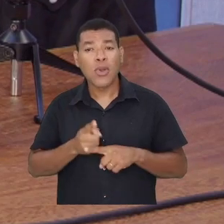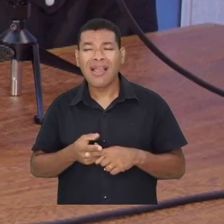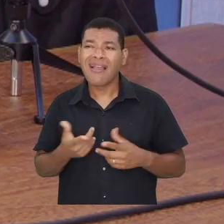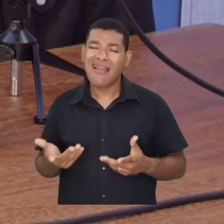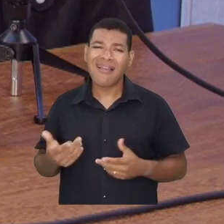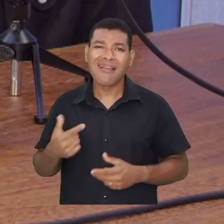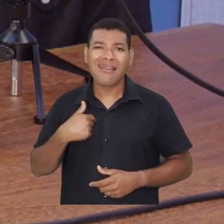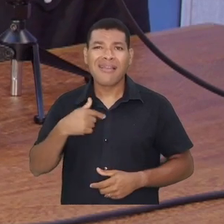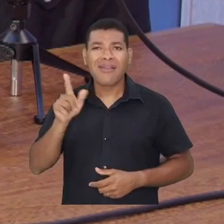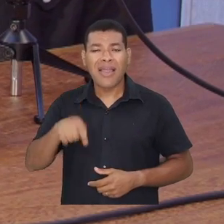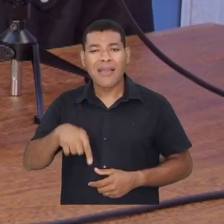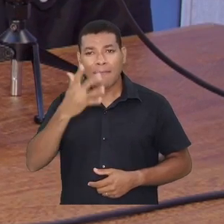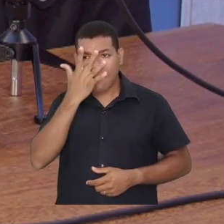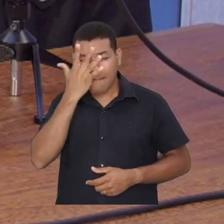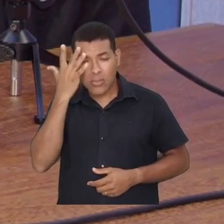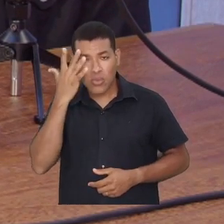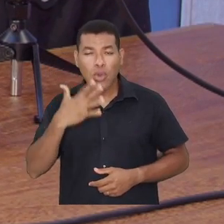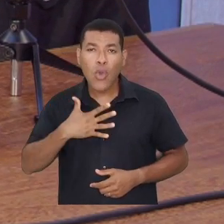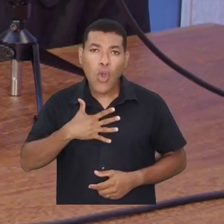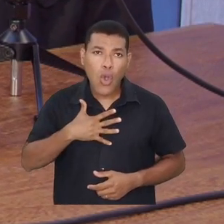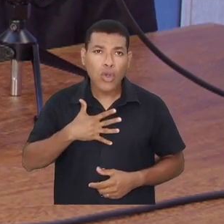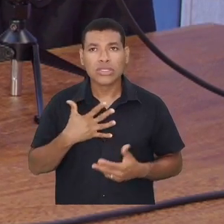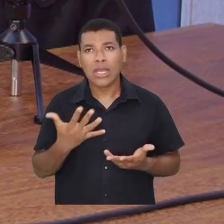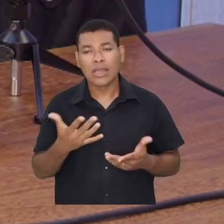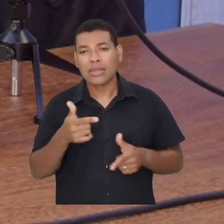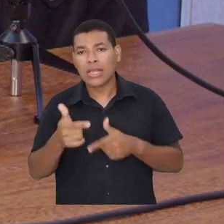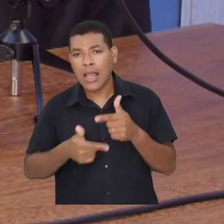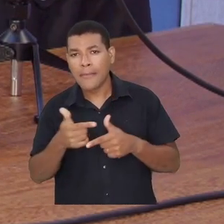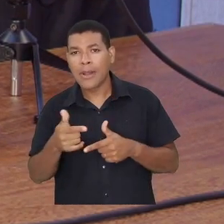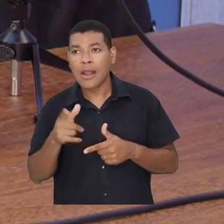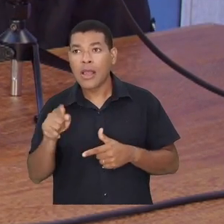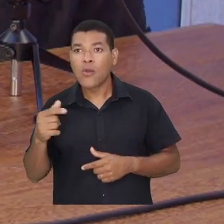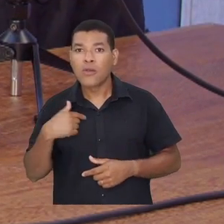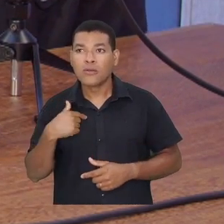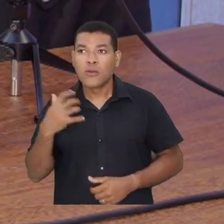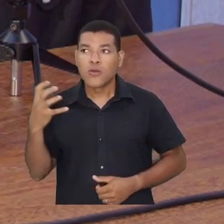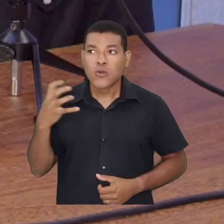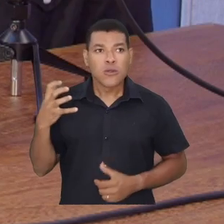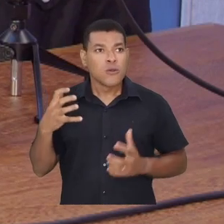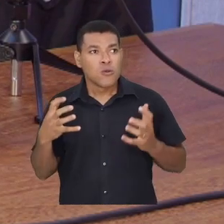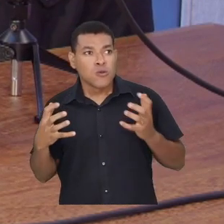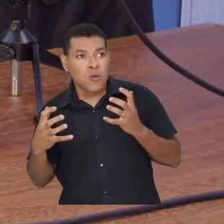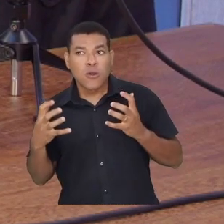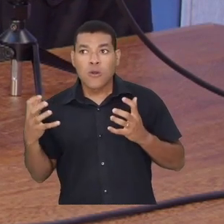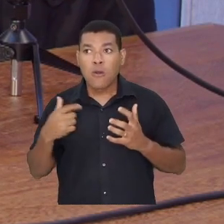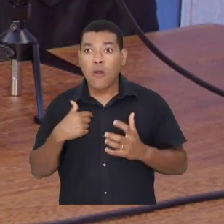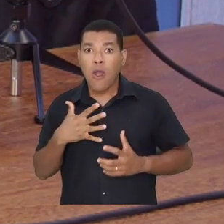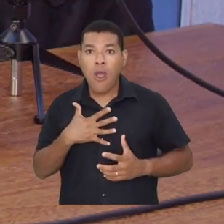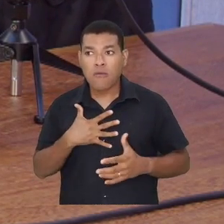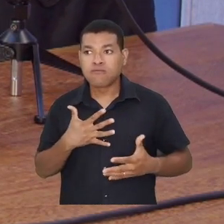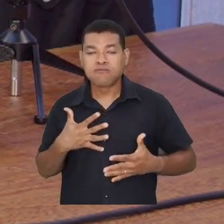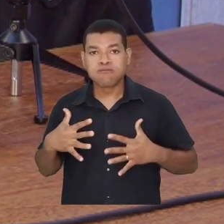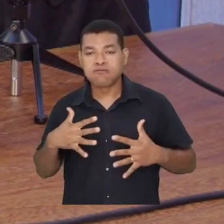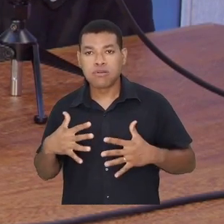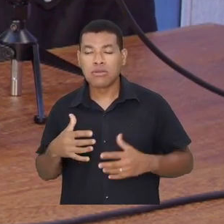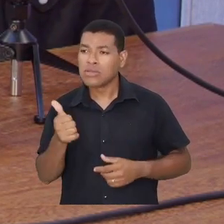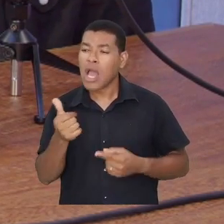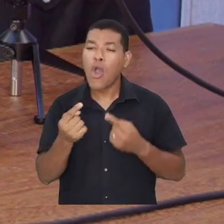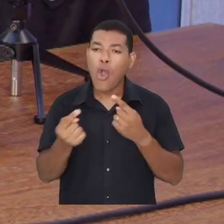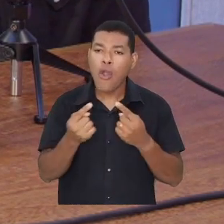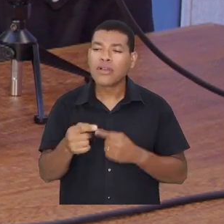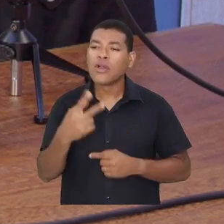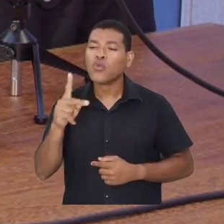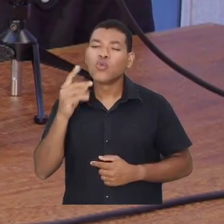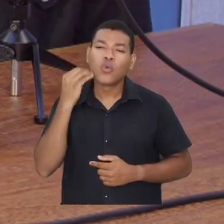eu sou uma pessoa que gosta de trabalhar sob pressão, falando algo X agora. Uhum. Aí a gente, vamos conversar sobre